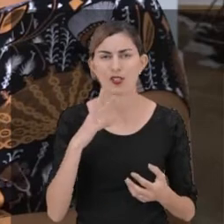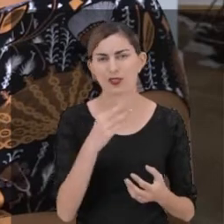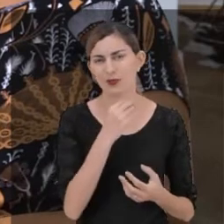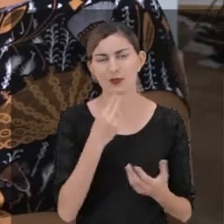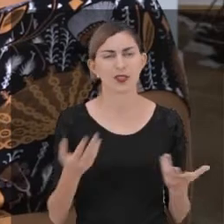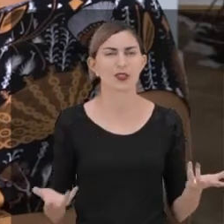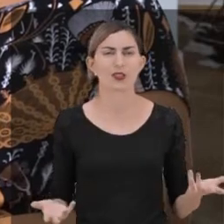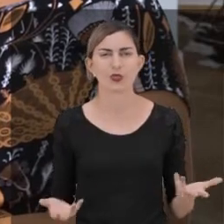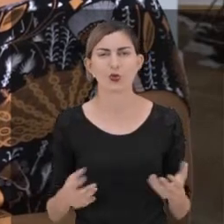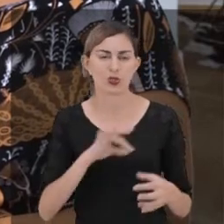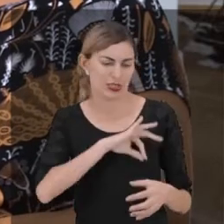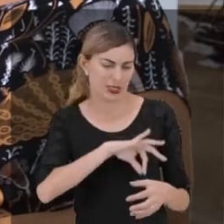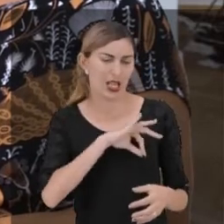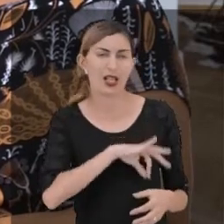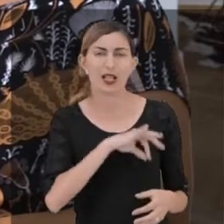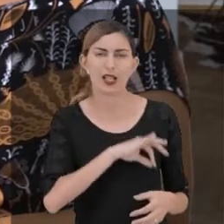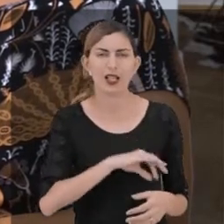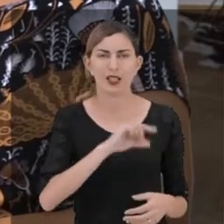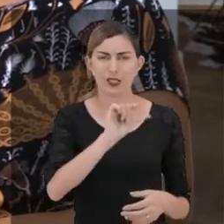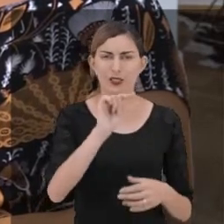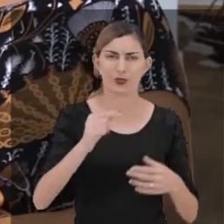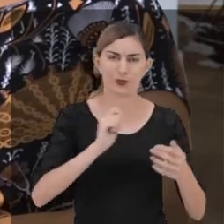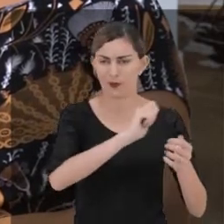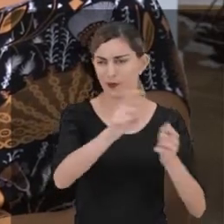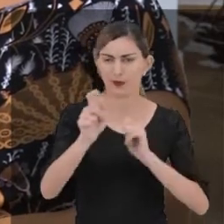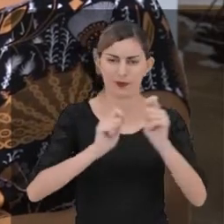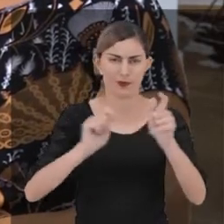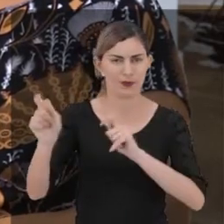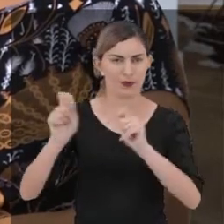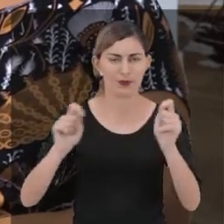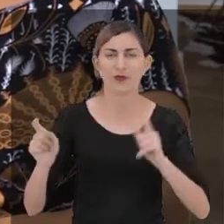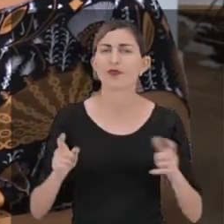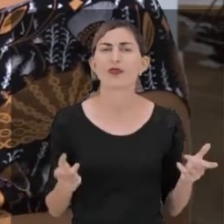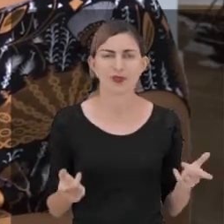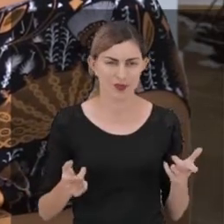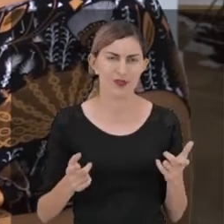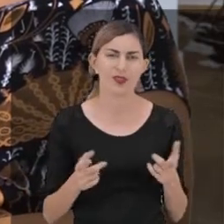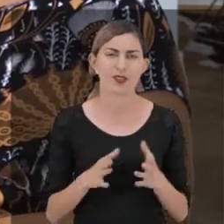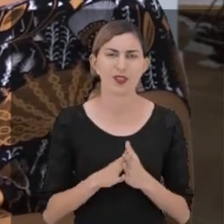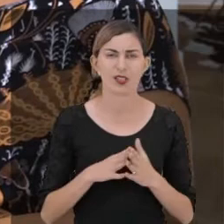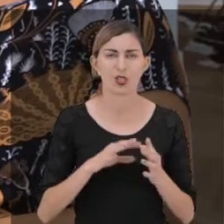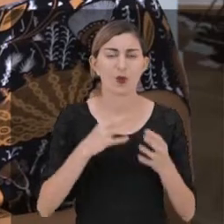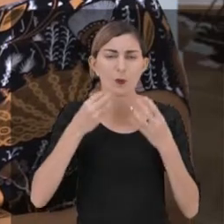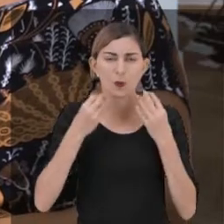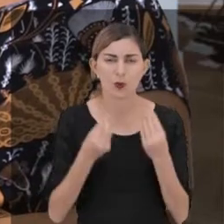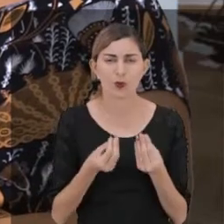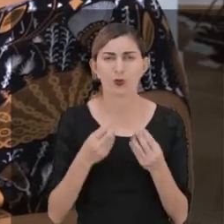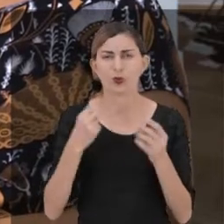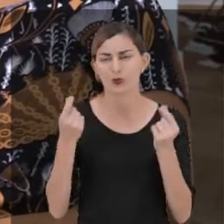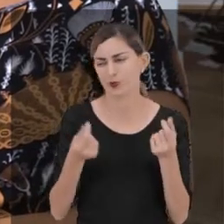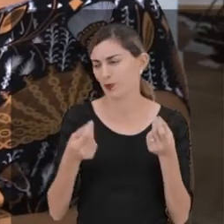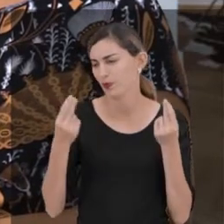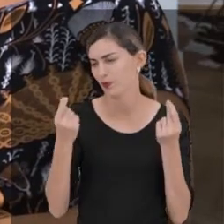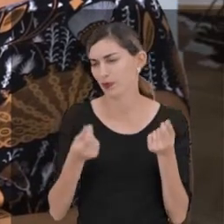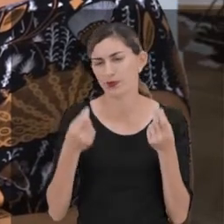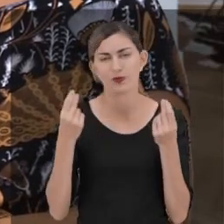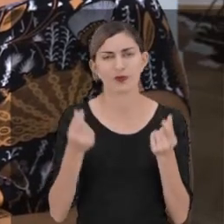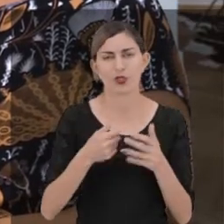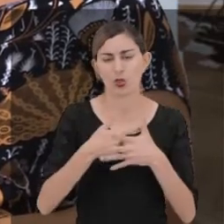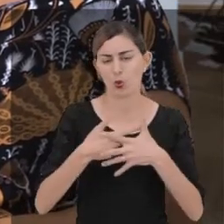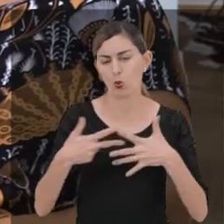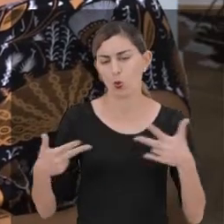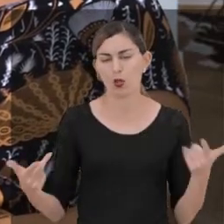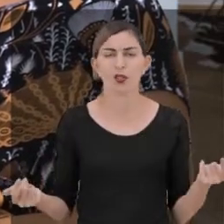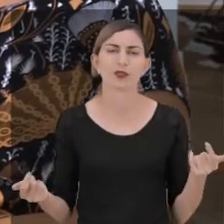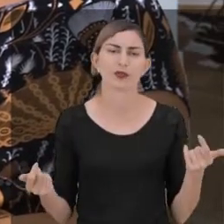crescimento. Então, os salários, as remunerações, elas operam muito dentro dessa